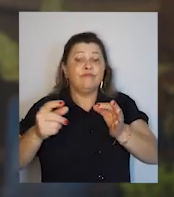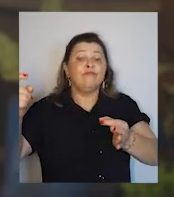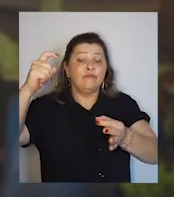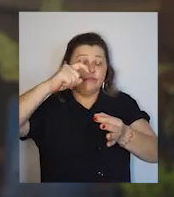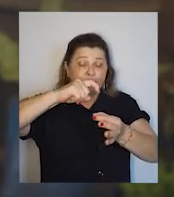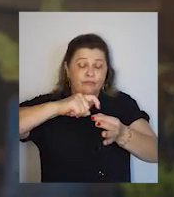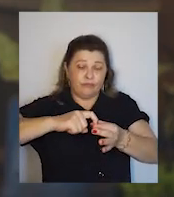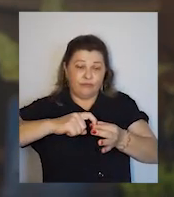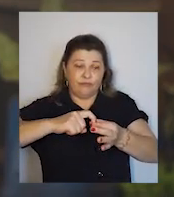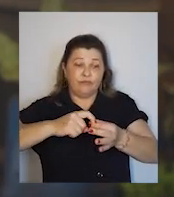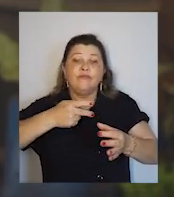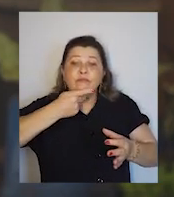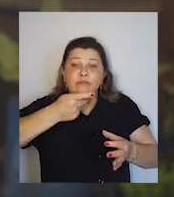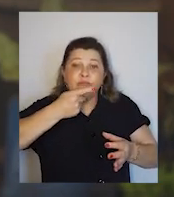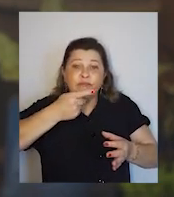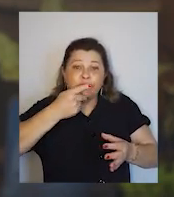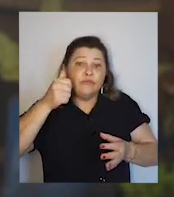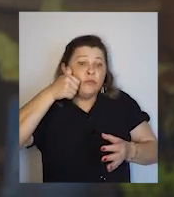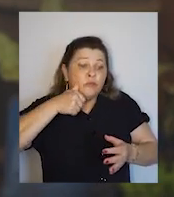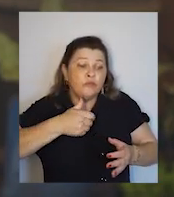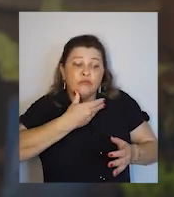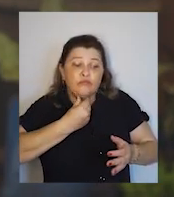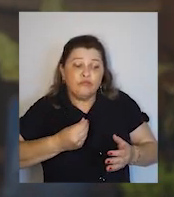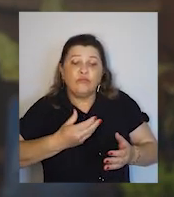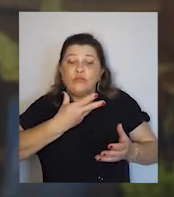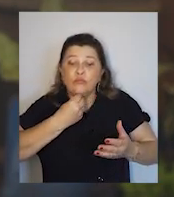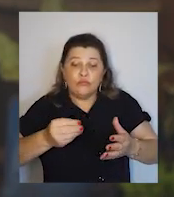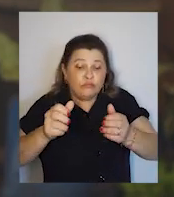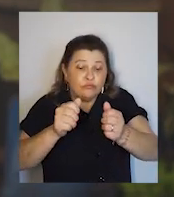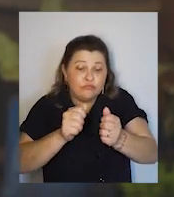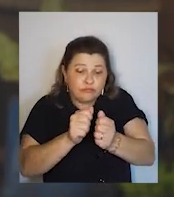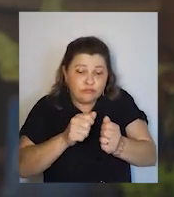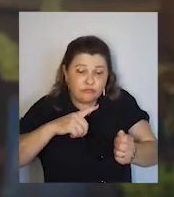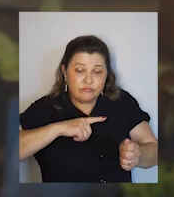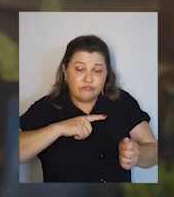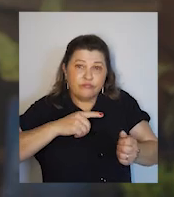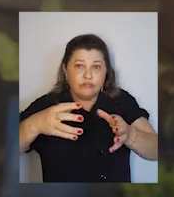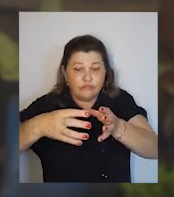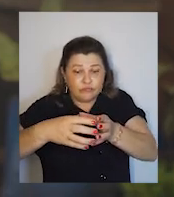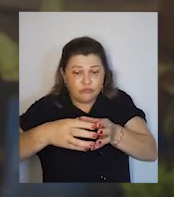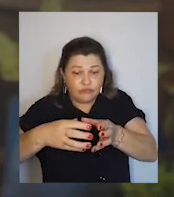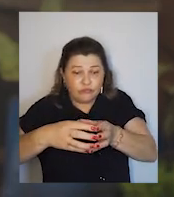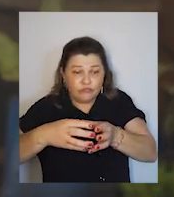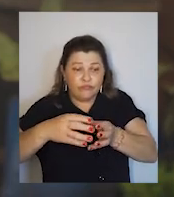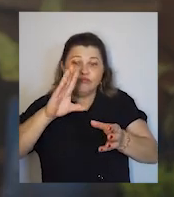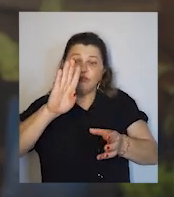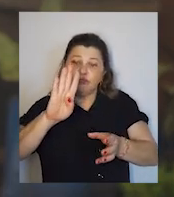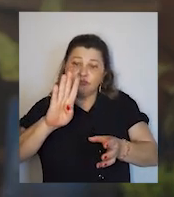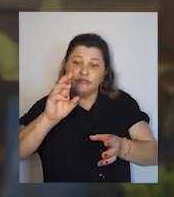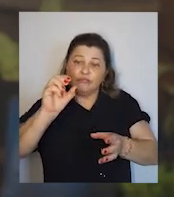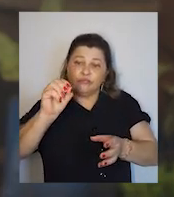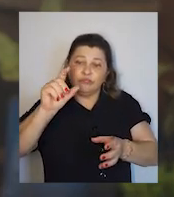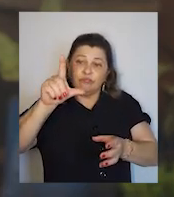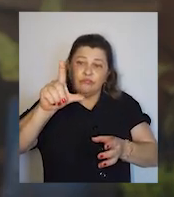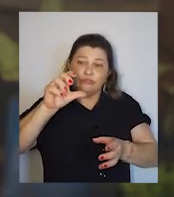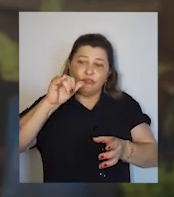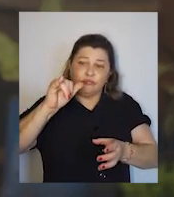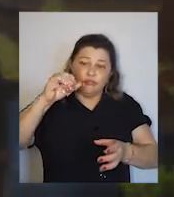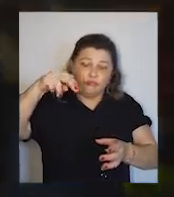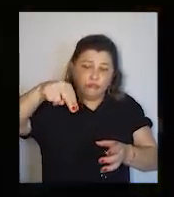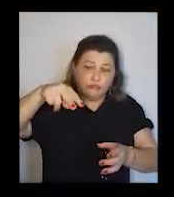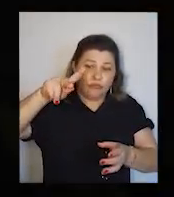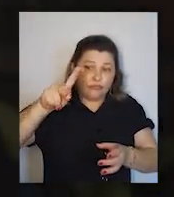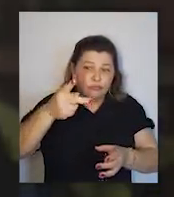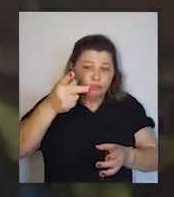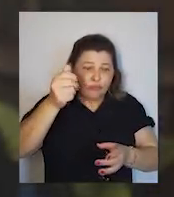voltei, eu disse para a Angeli por que os homens não podiam ter o grupo. Aí, uns dias depois surgiu, né? O grupo do Bolinha,